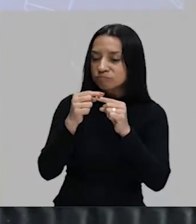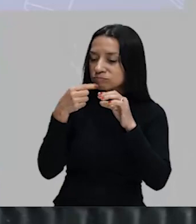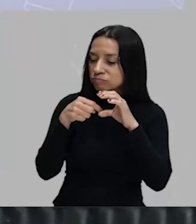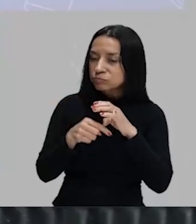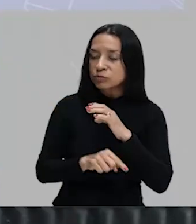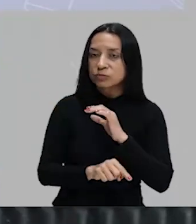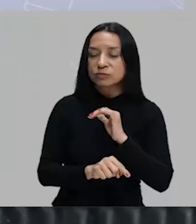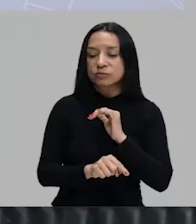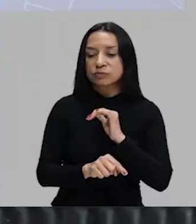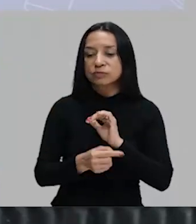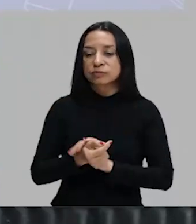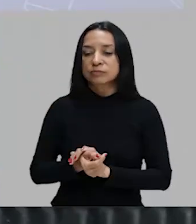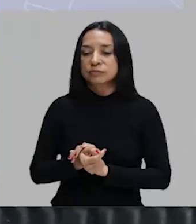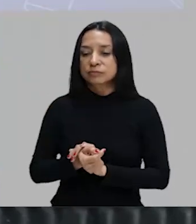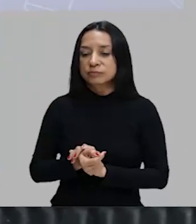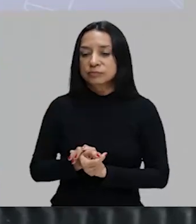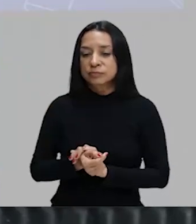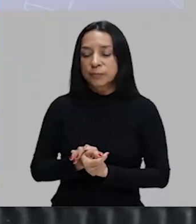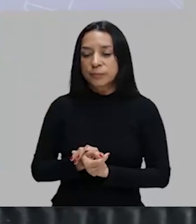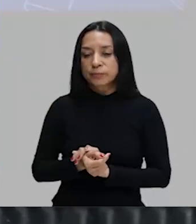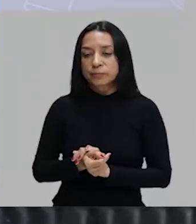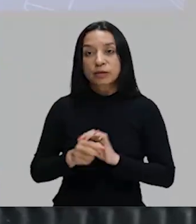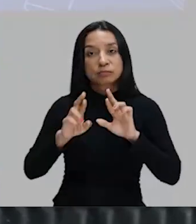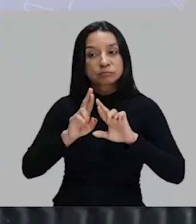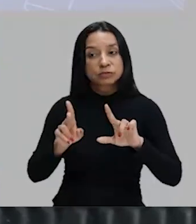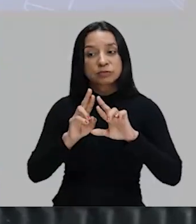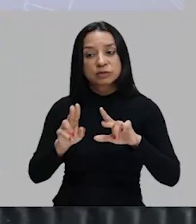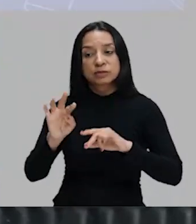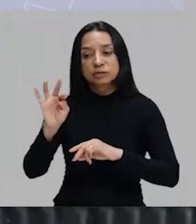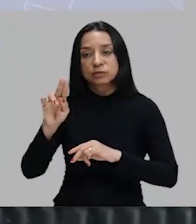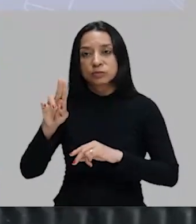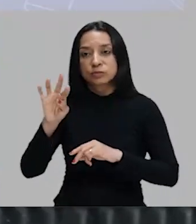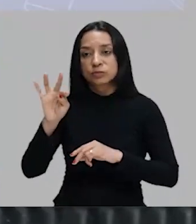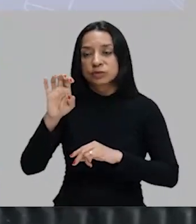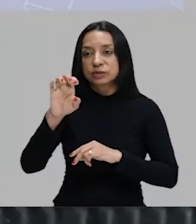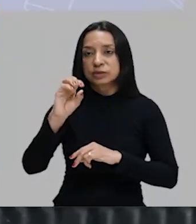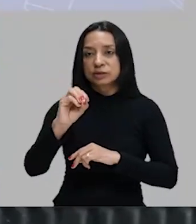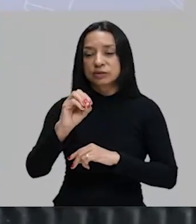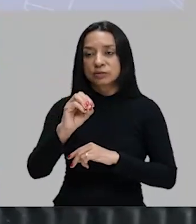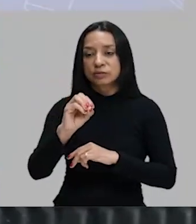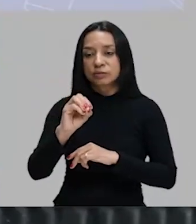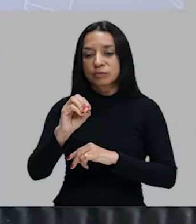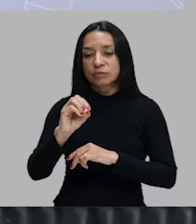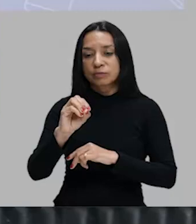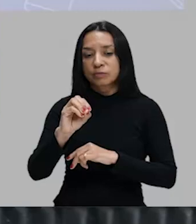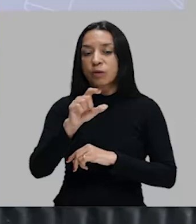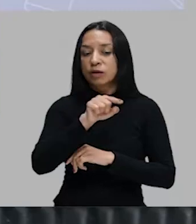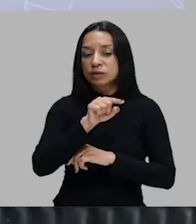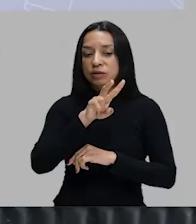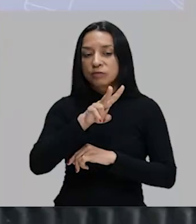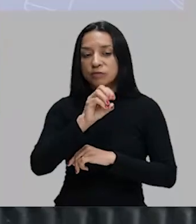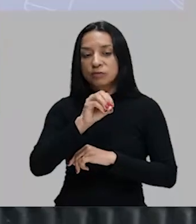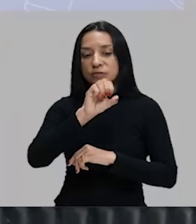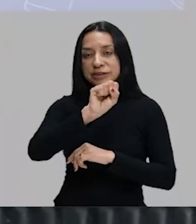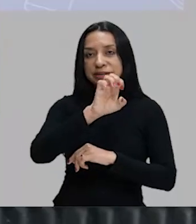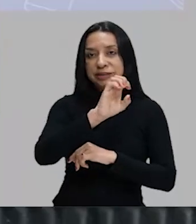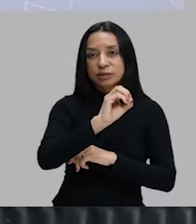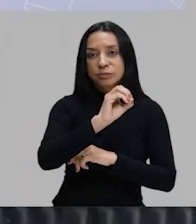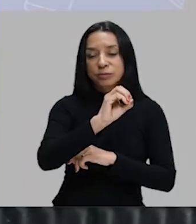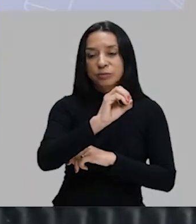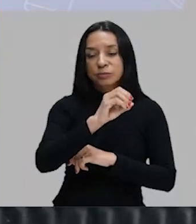Sim, porém, olha só a diferença do tuteu, tá? Do tu para o bozeu, que é o